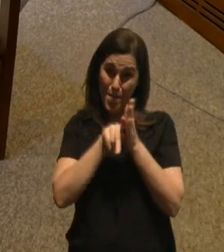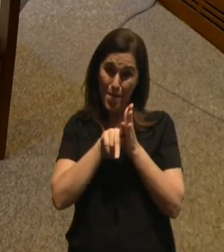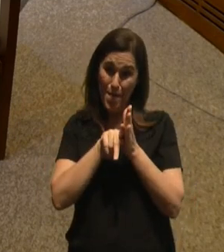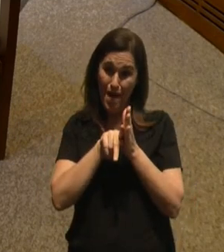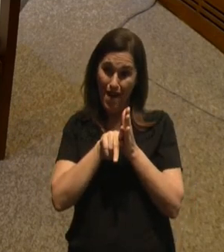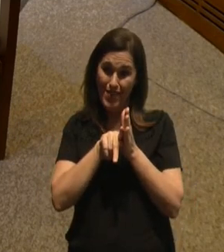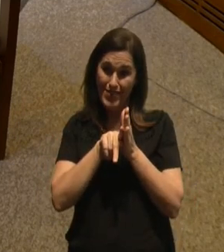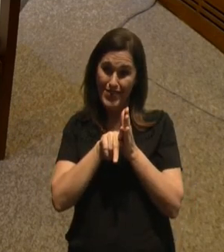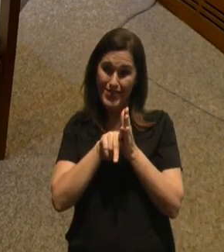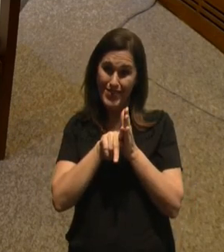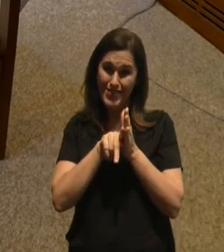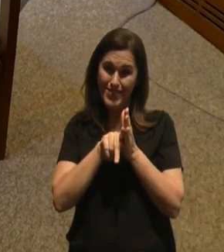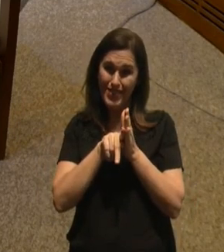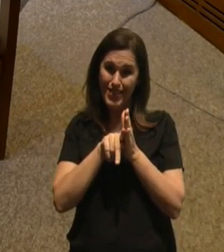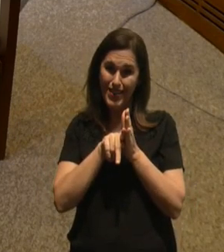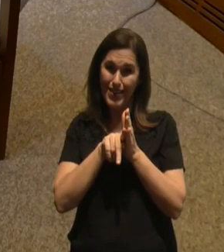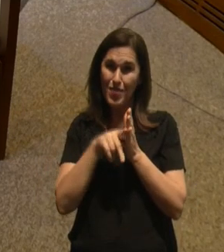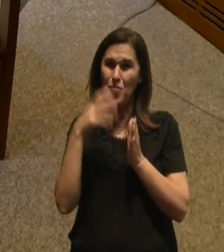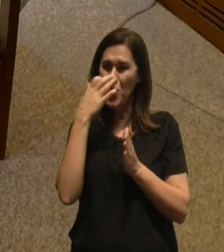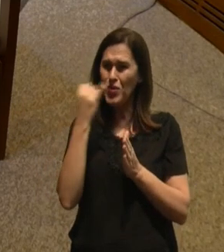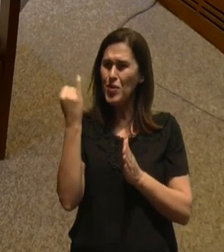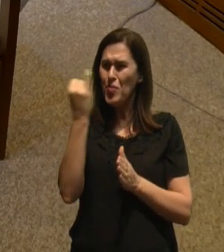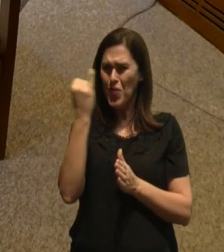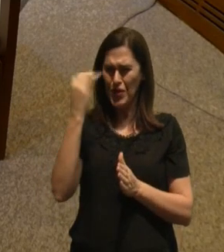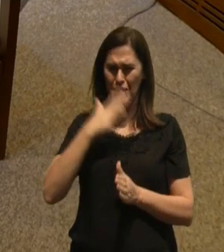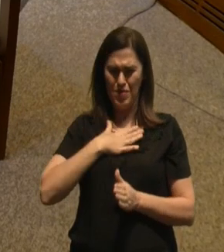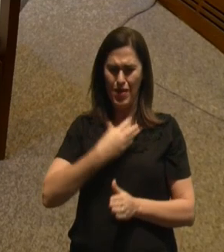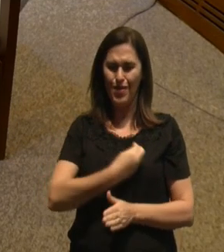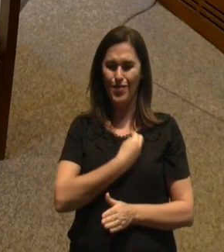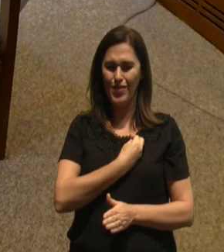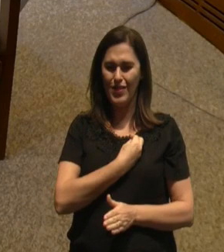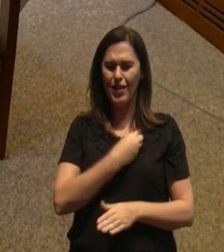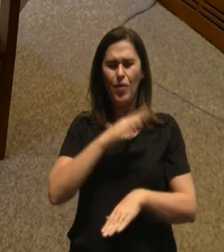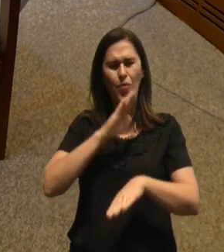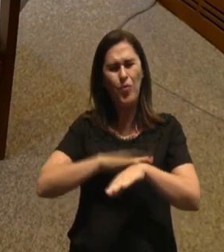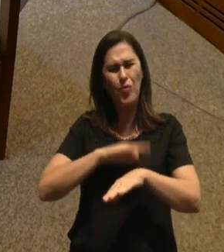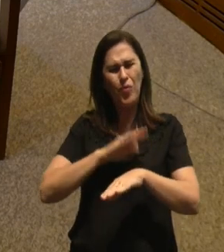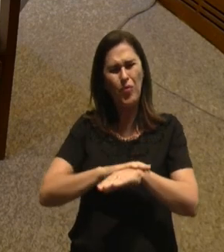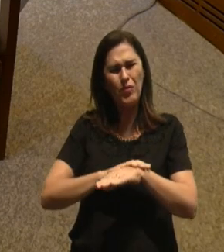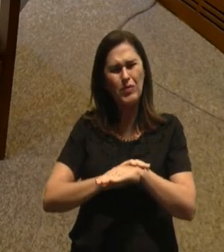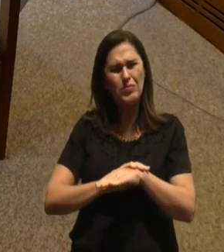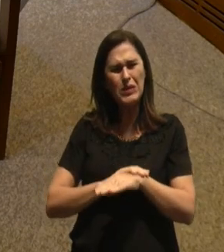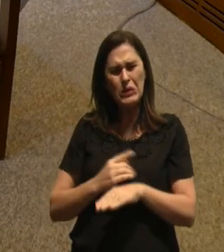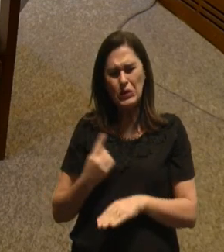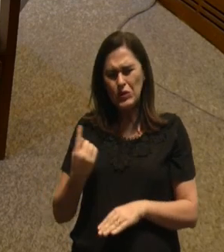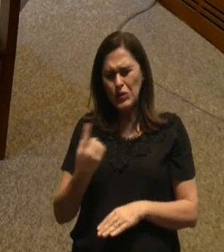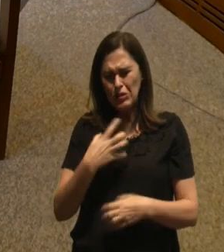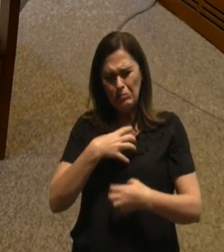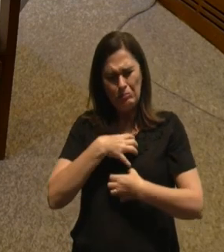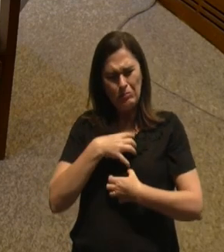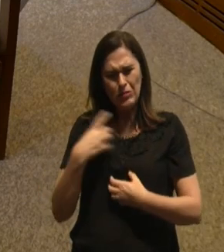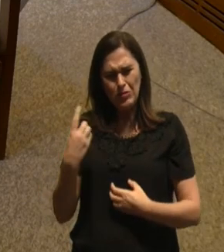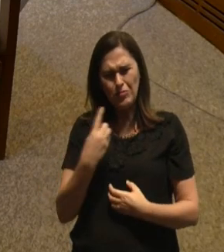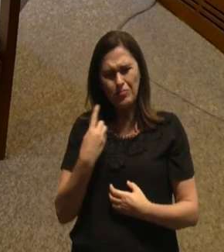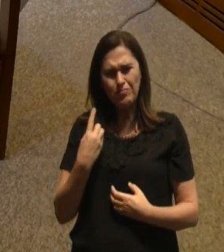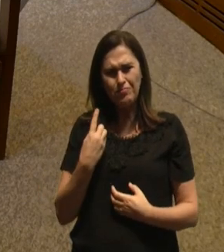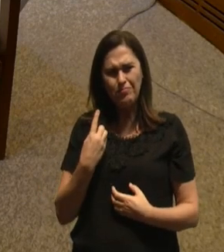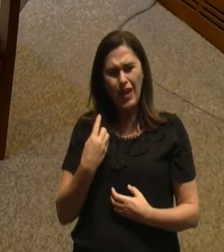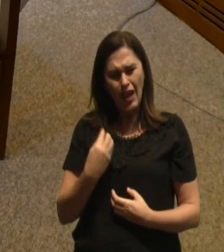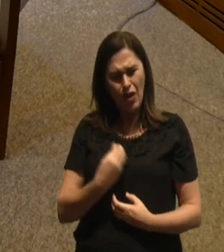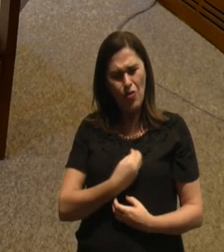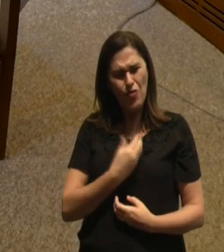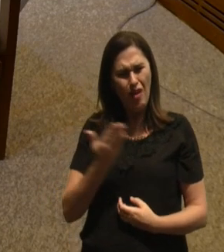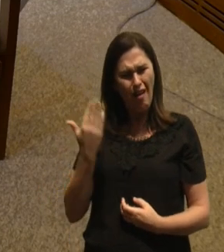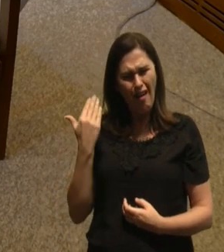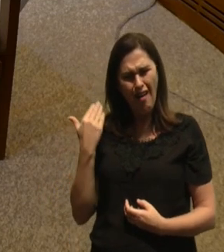um dos repertórios mais importantes da minha vida. Foi num momento de muita solidão, eu estava vivenciando um momento